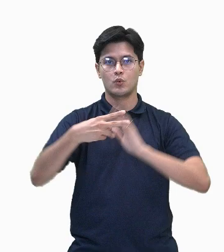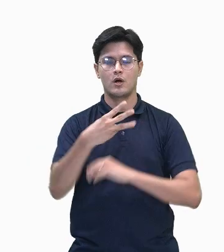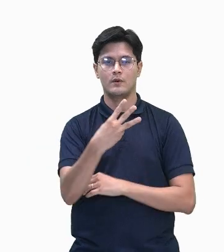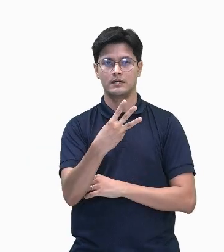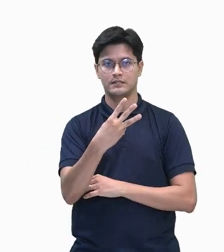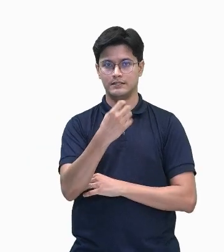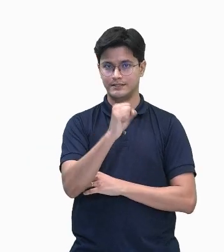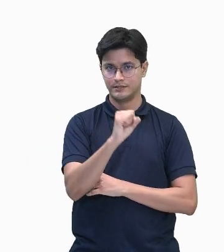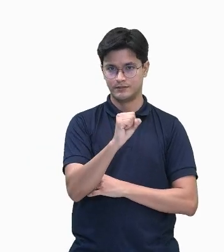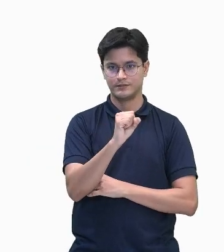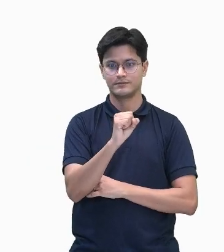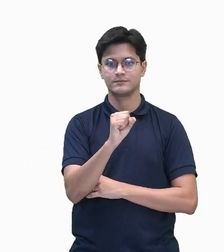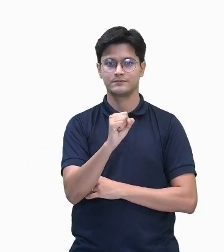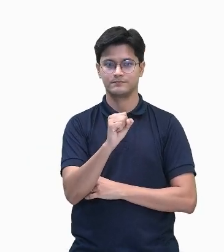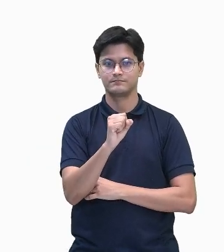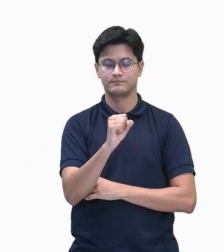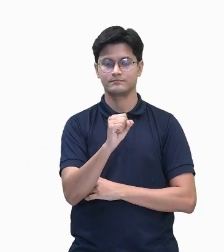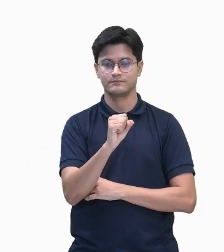38